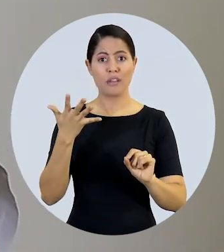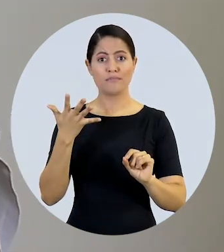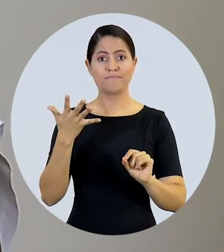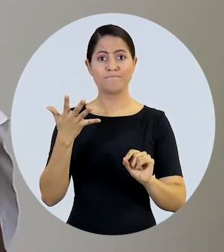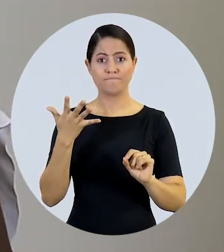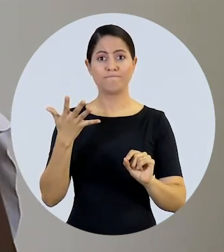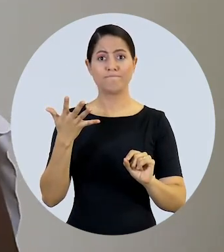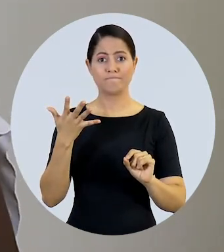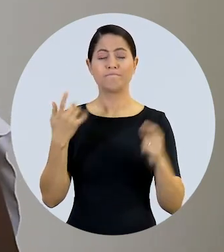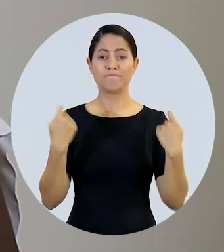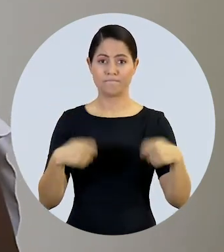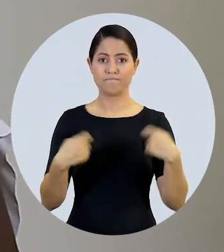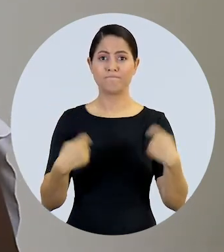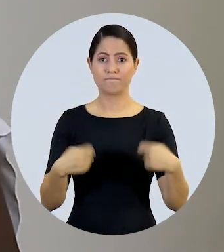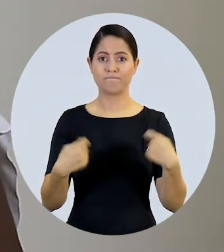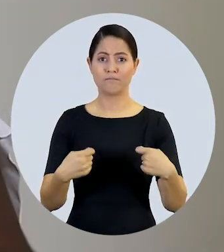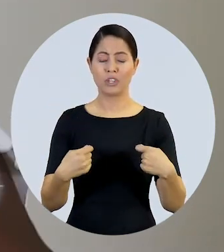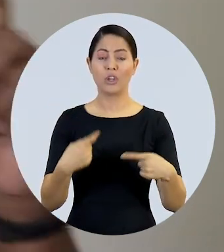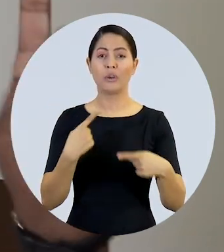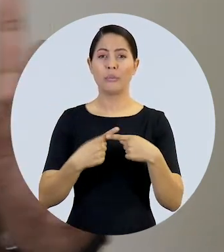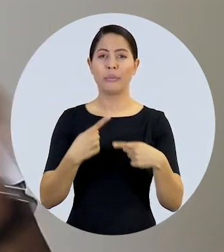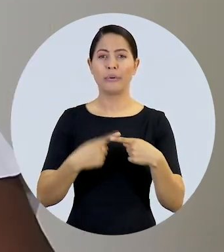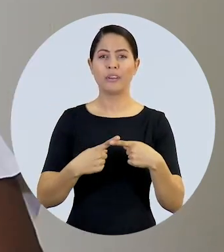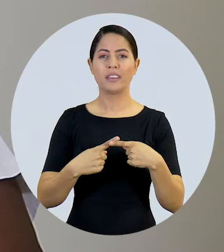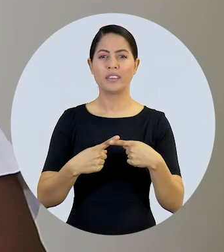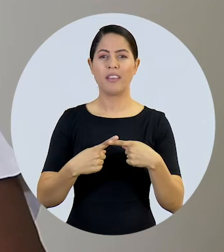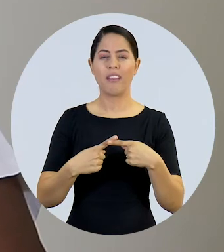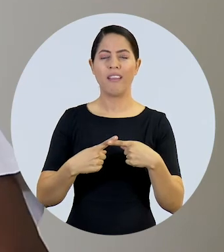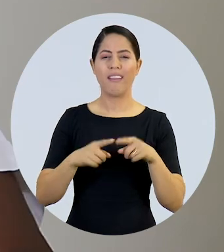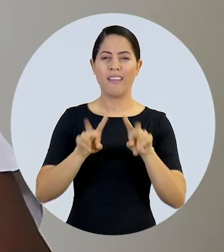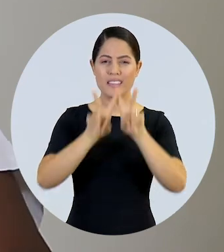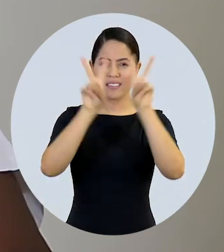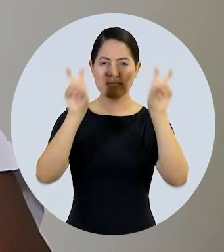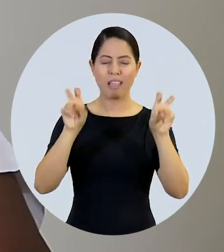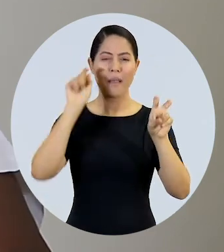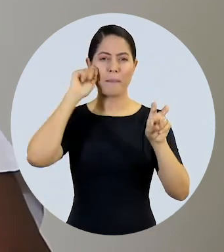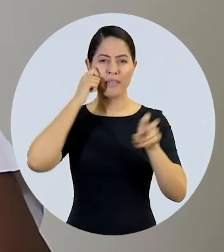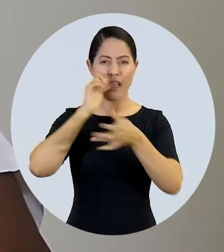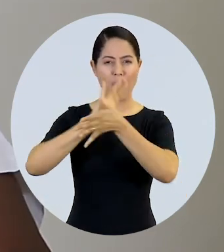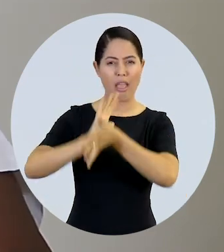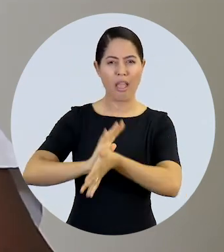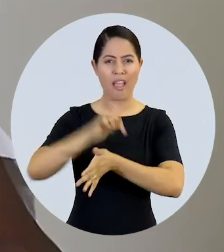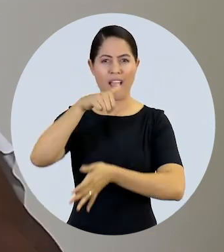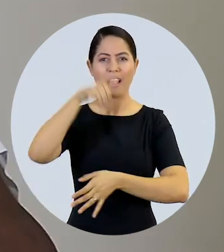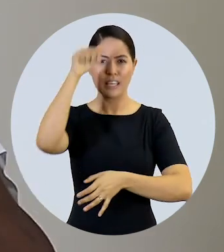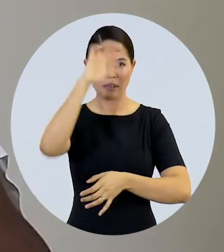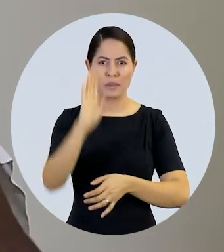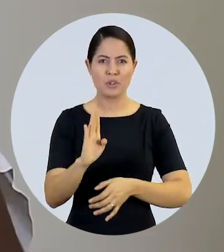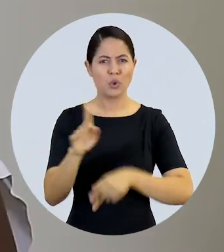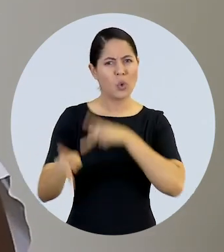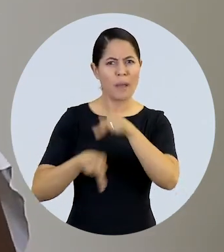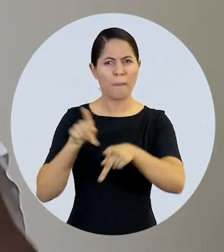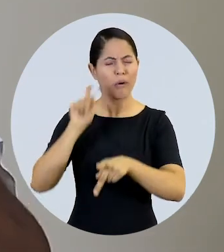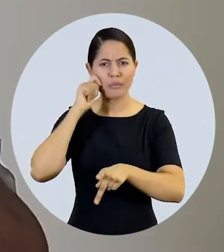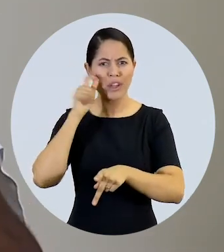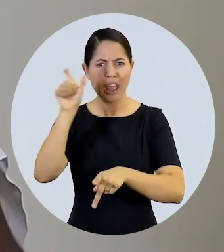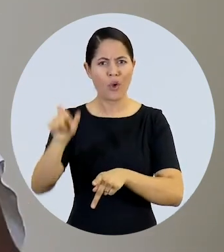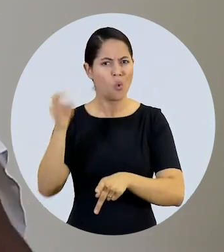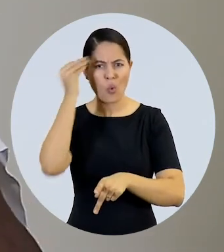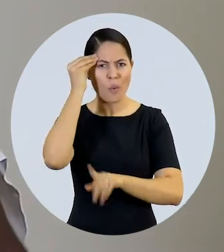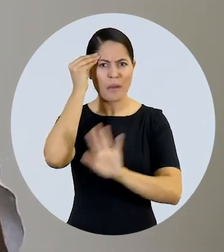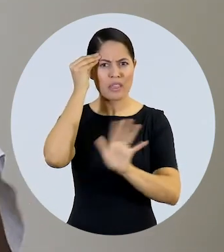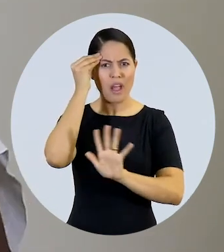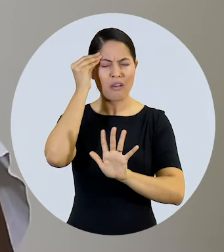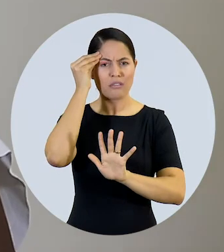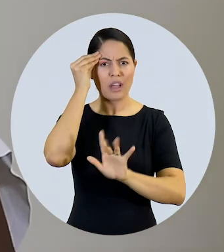precisa resolver essa situação. Então, a questão do racismo brasileiro não é problema da população negra. O racismo brasileiro é problema